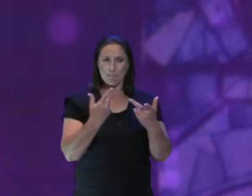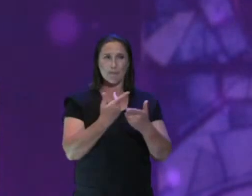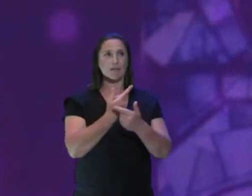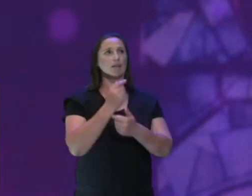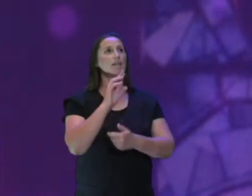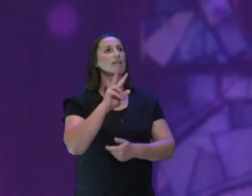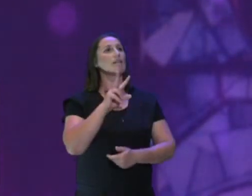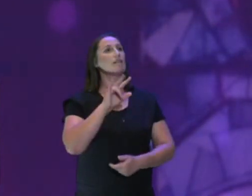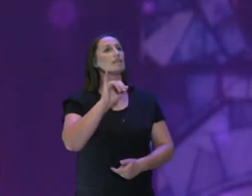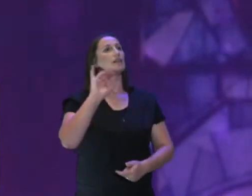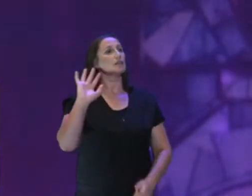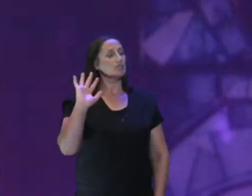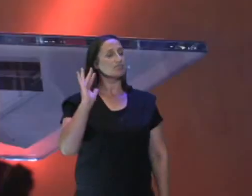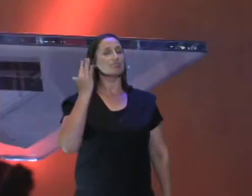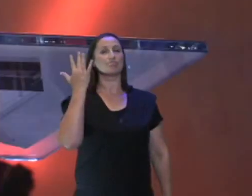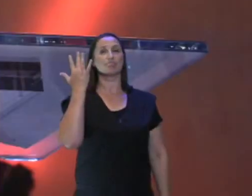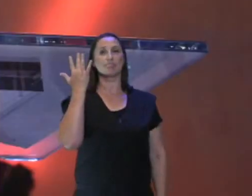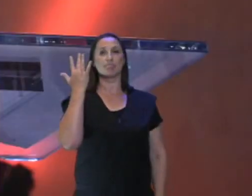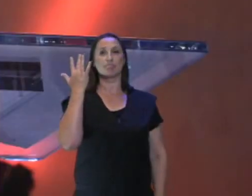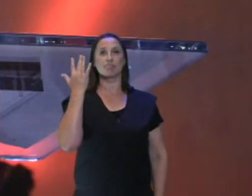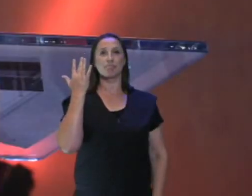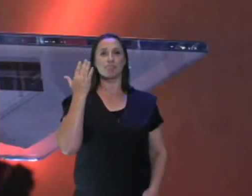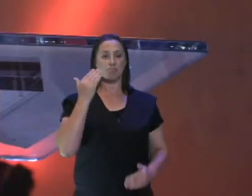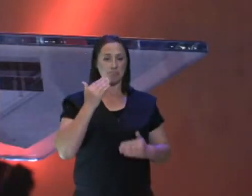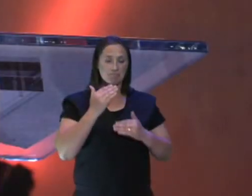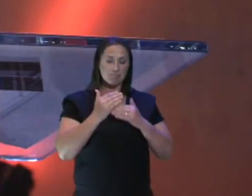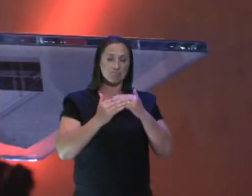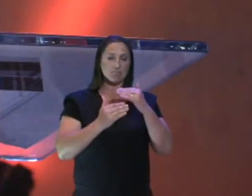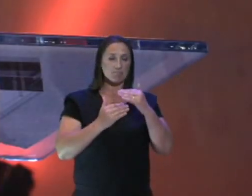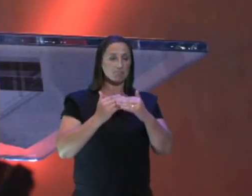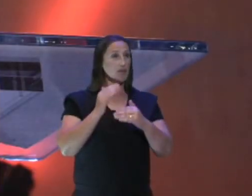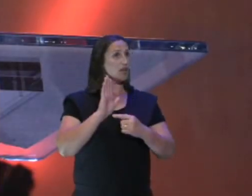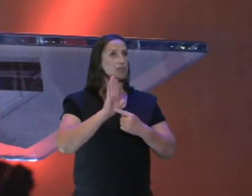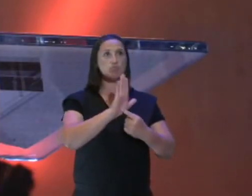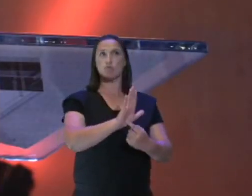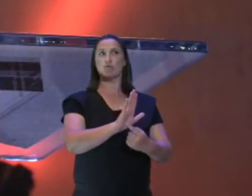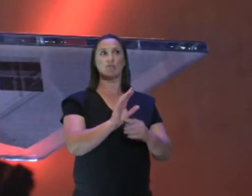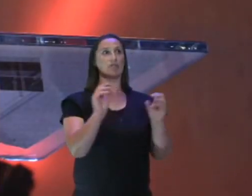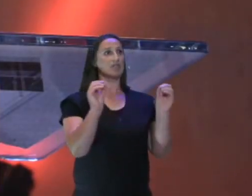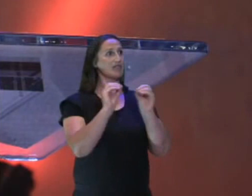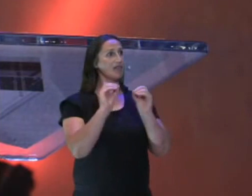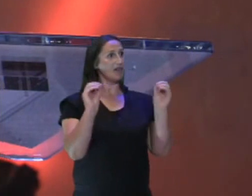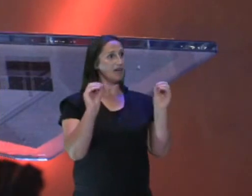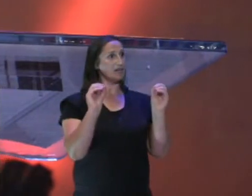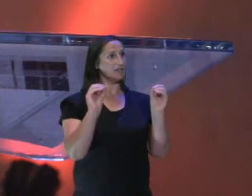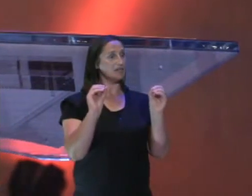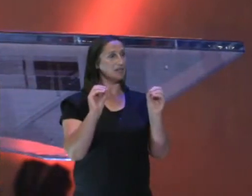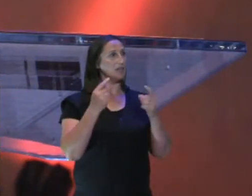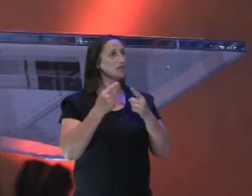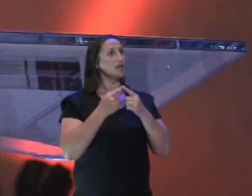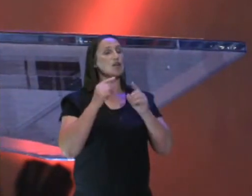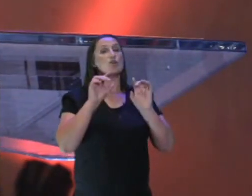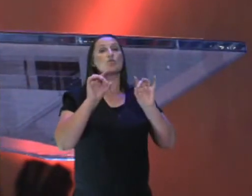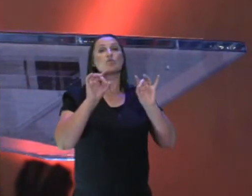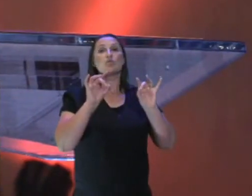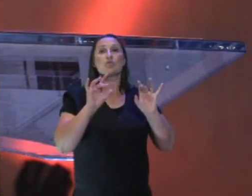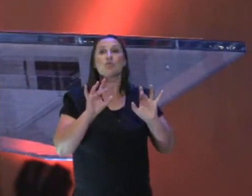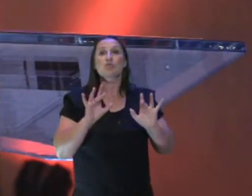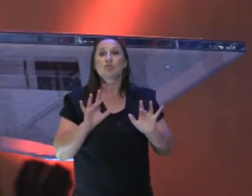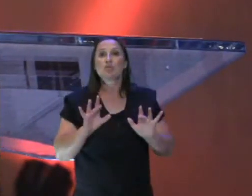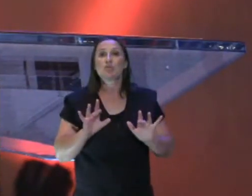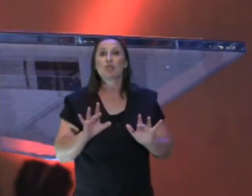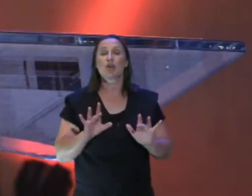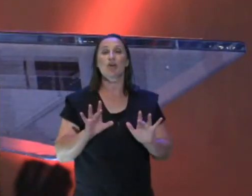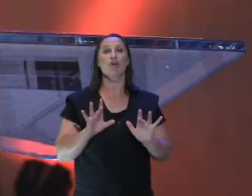Os processos não foram revelados, porque eles só seriam dados